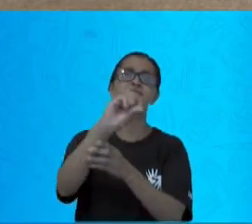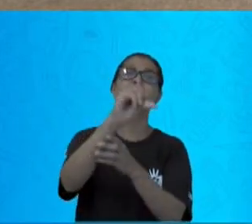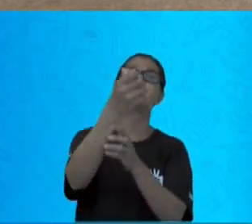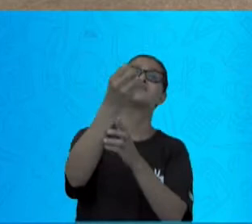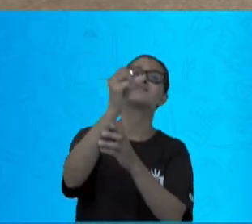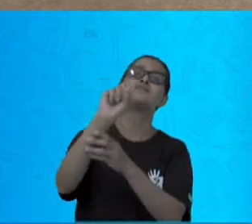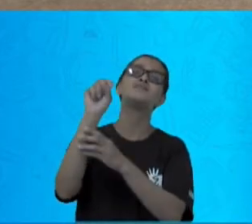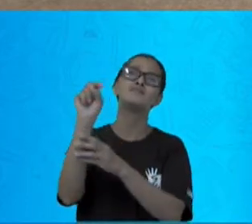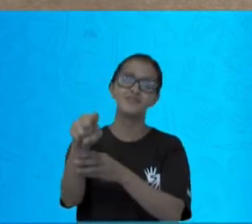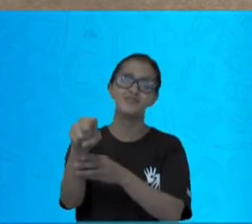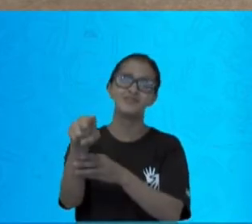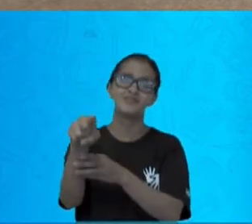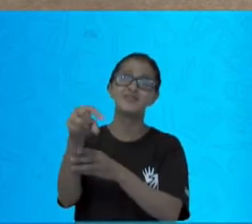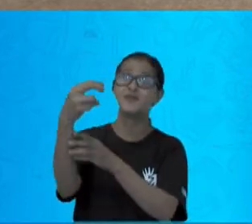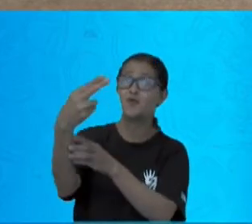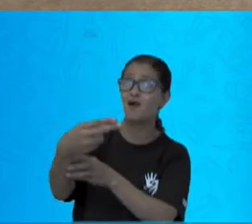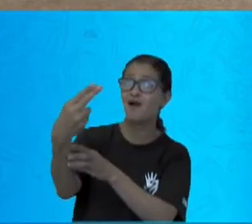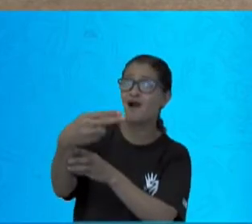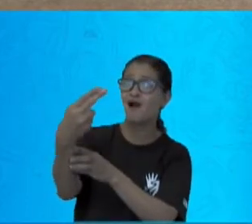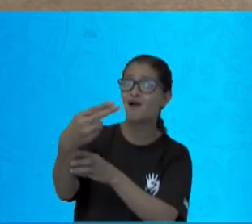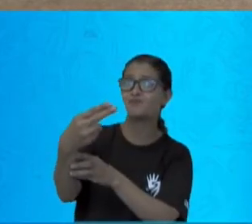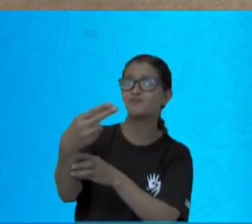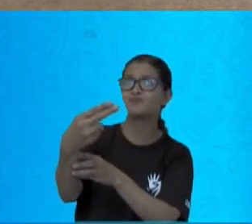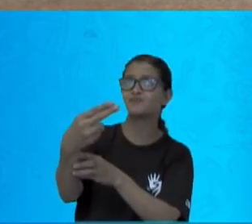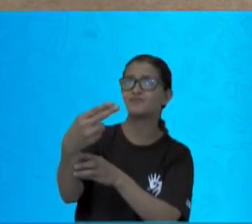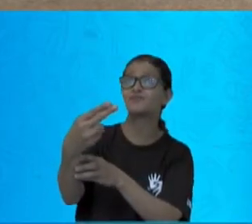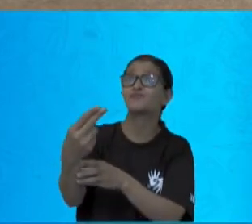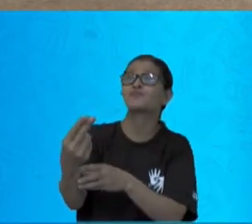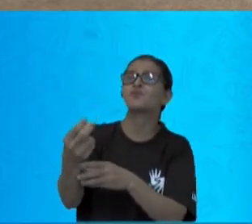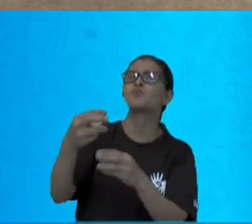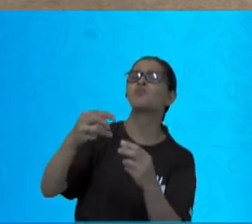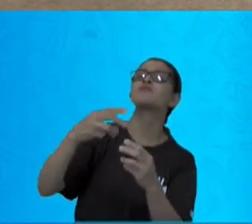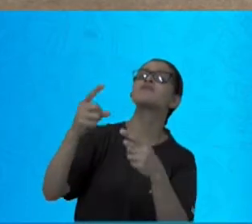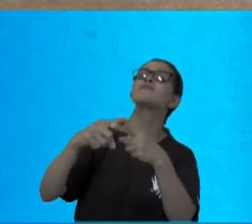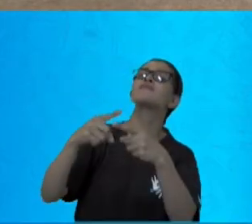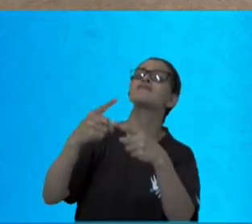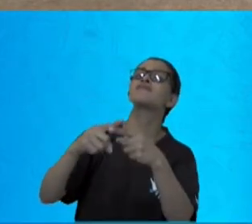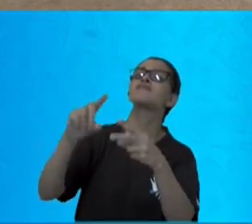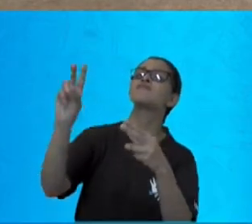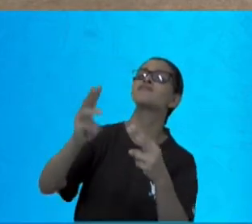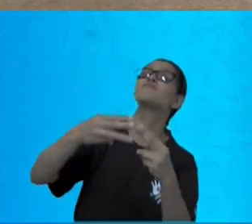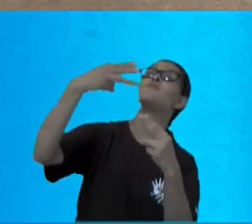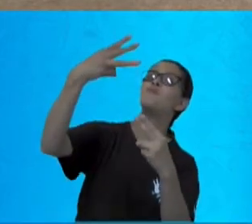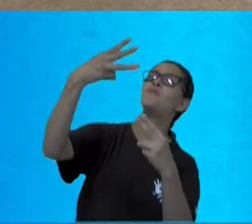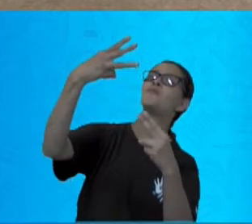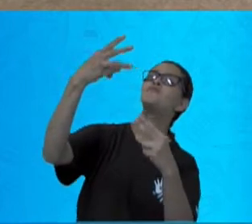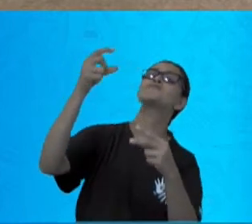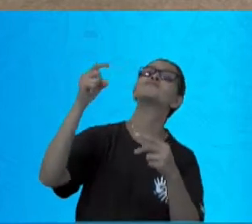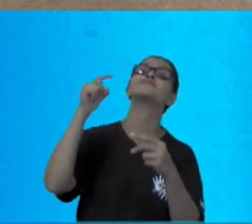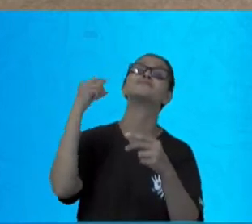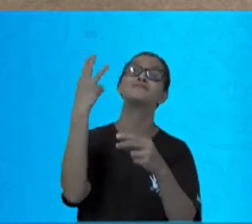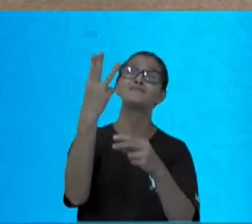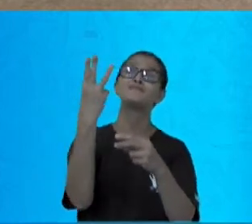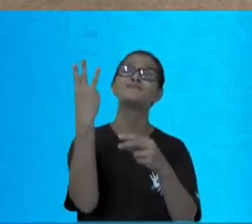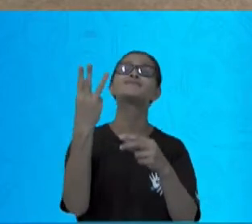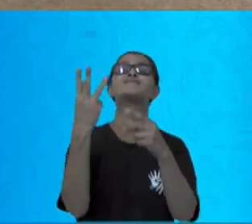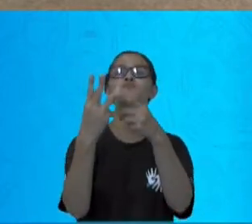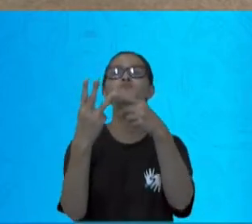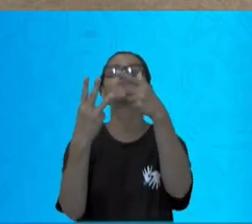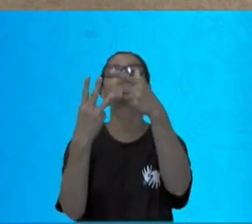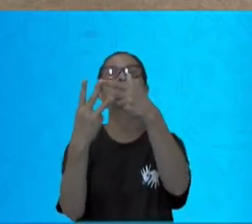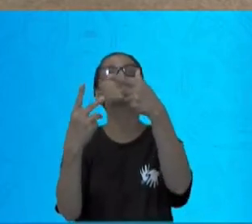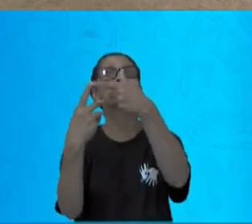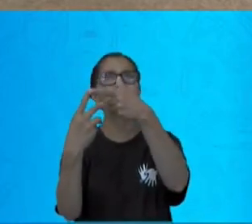eu já poderia resolver aqui direto. 10 ao cubo. Eu poderia fazer 1 elevado ao cubo, que é 1.